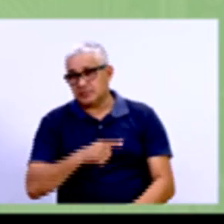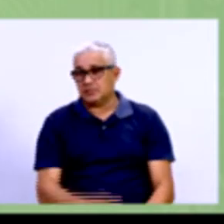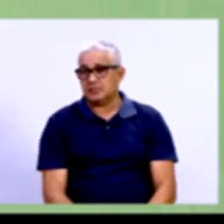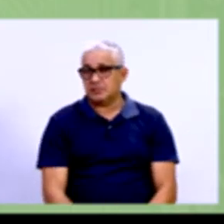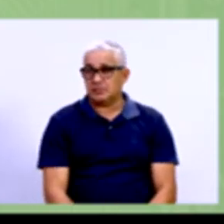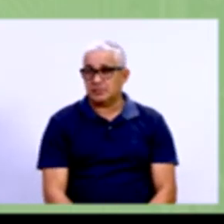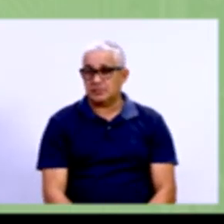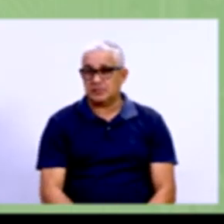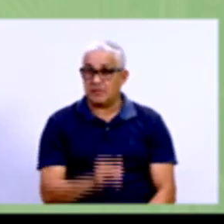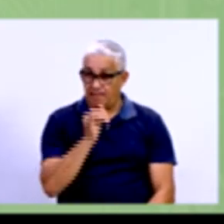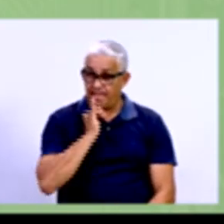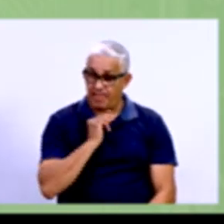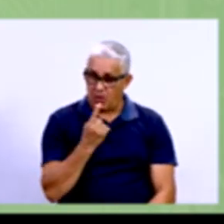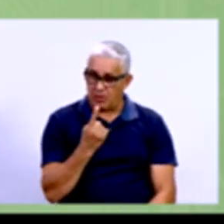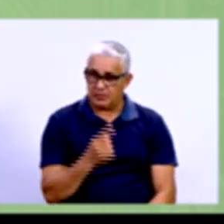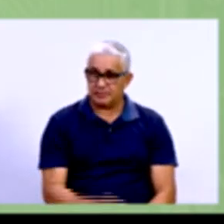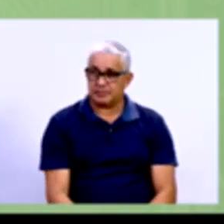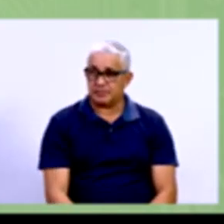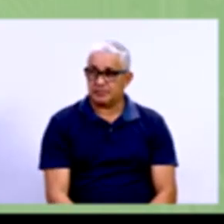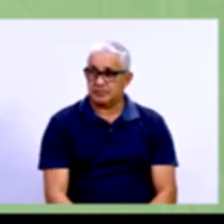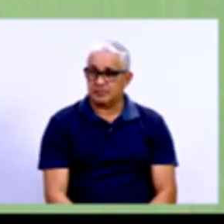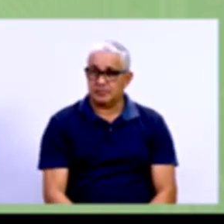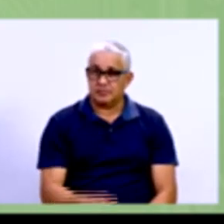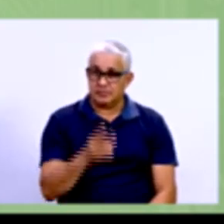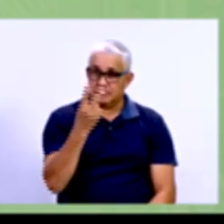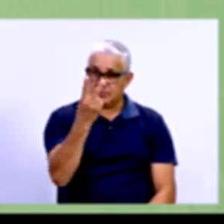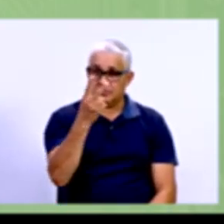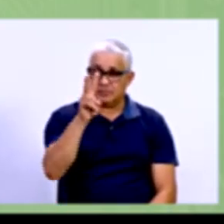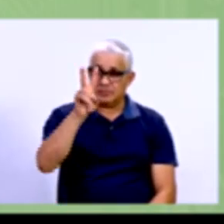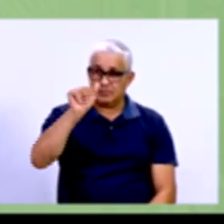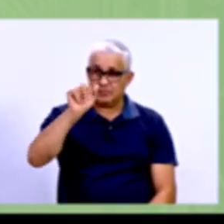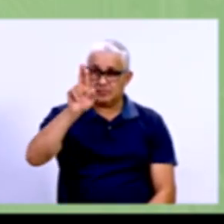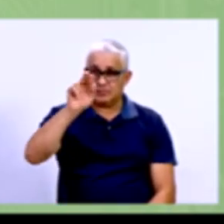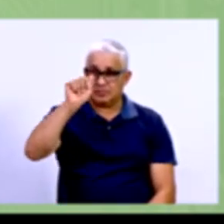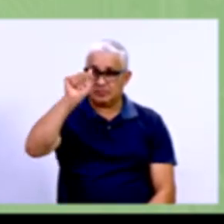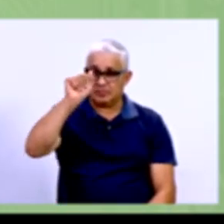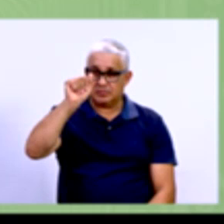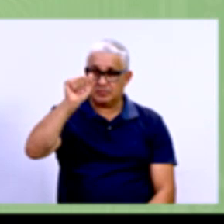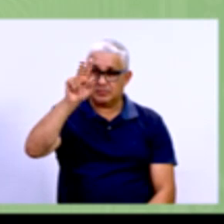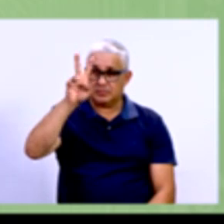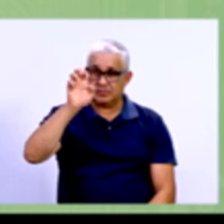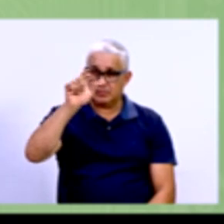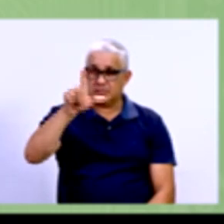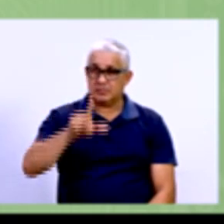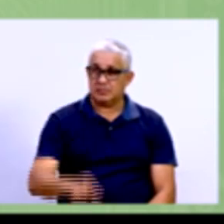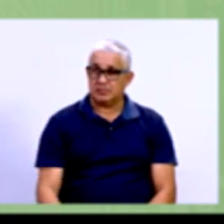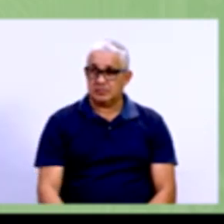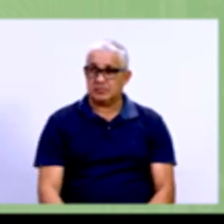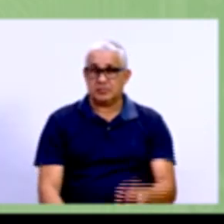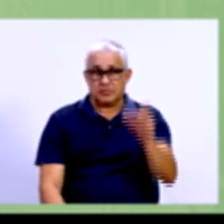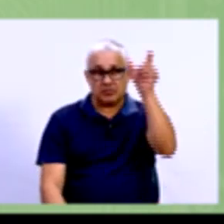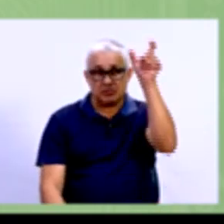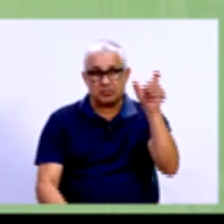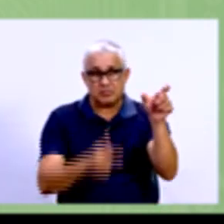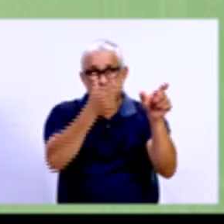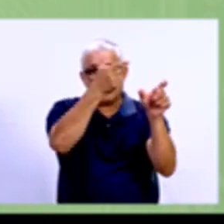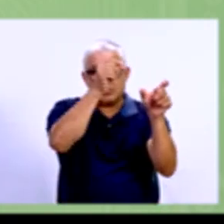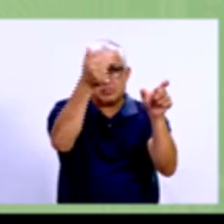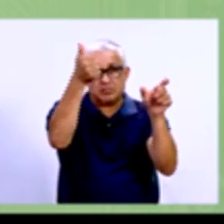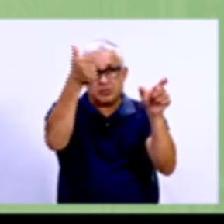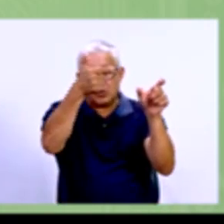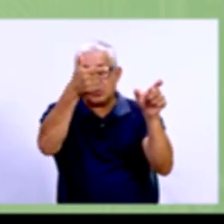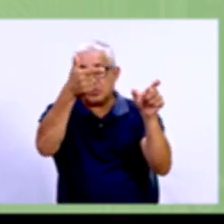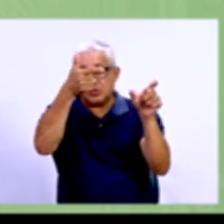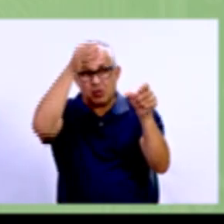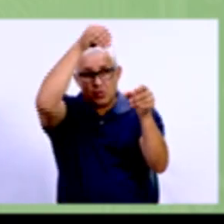2012 eu estou dando um exemplo aqui, né? Duas variáveis. Então, vai ter, por exemplo, num gráfico de colunas lá, o 2012 e as duas